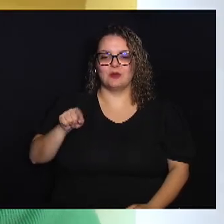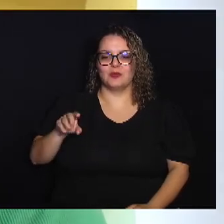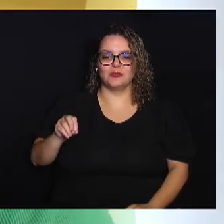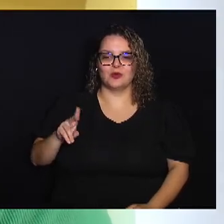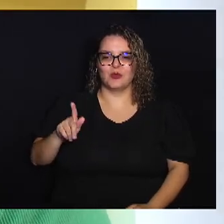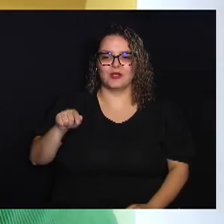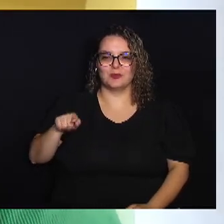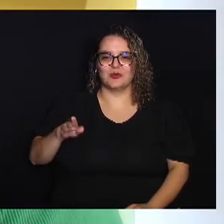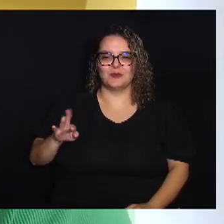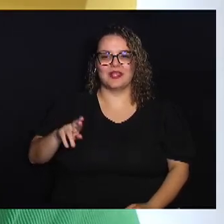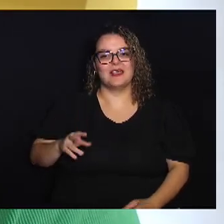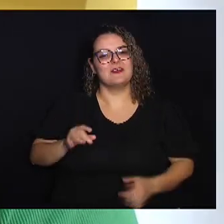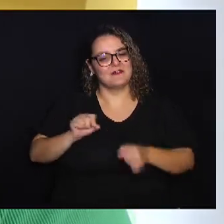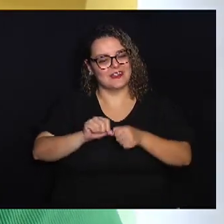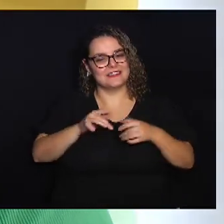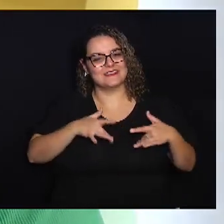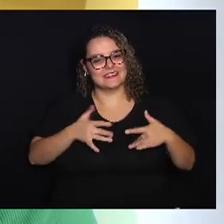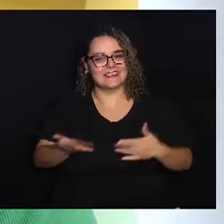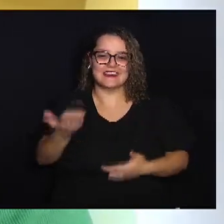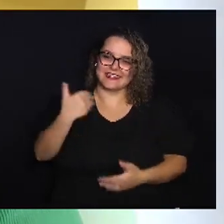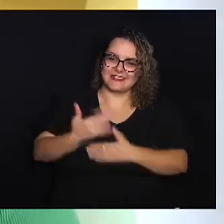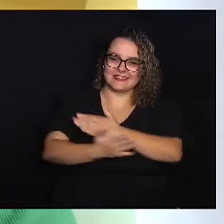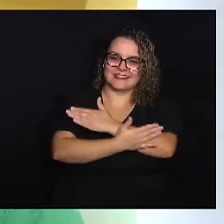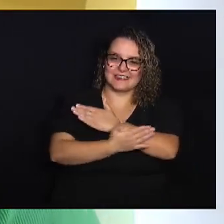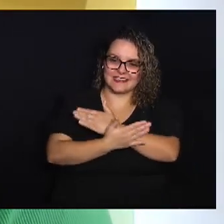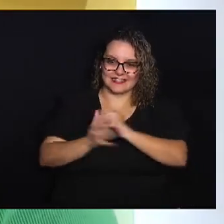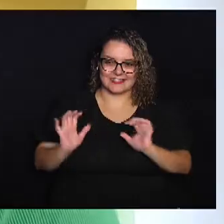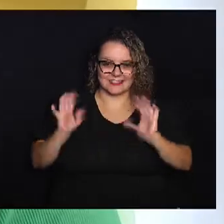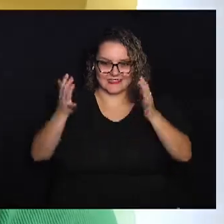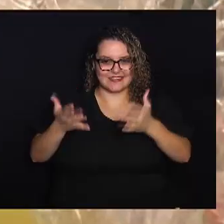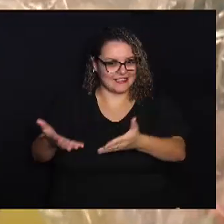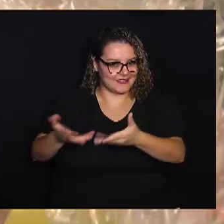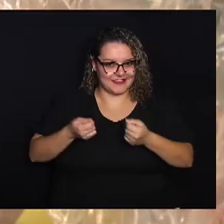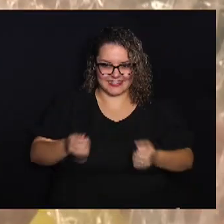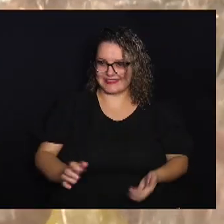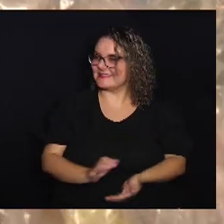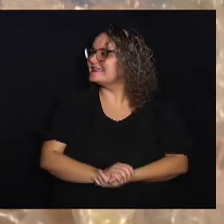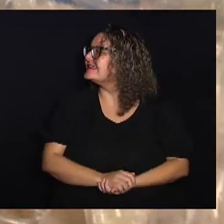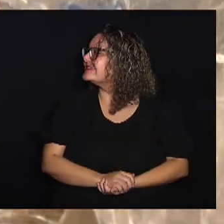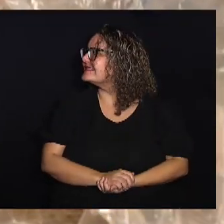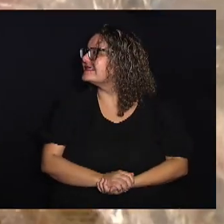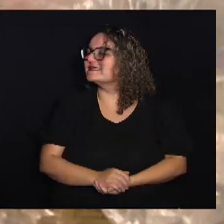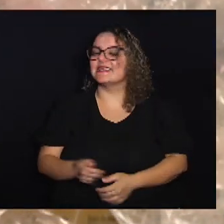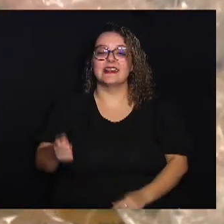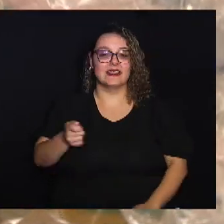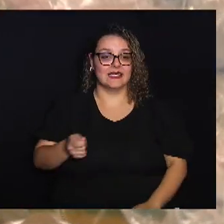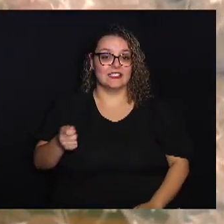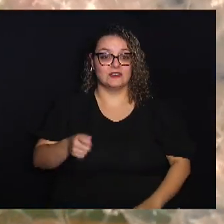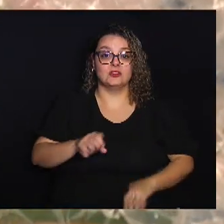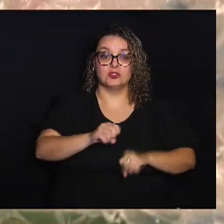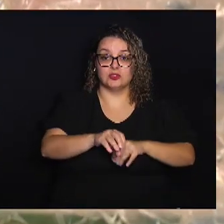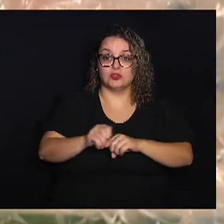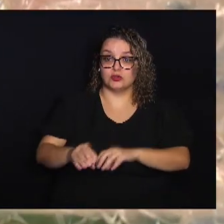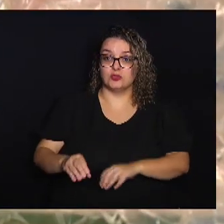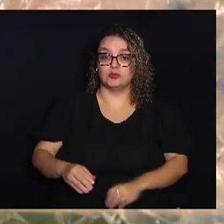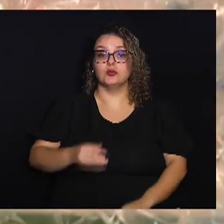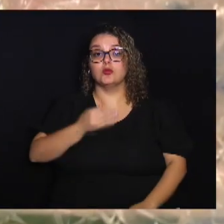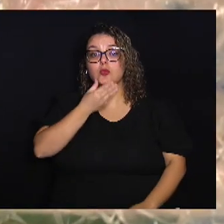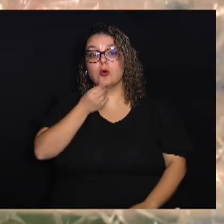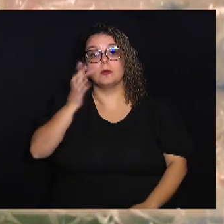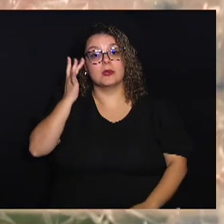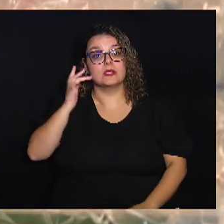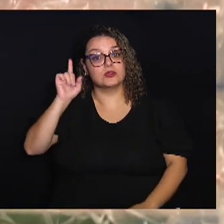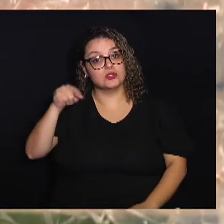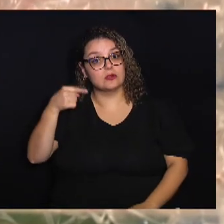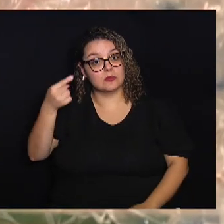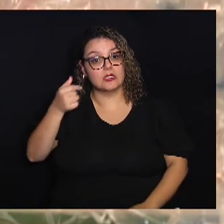diretoria1@guardinha.org.br. Faça a sua doação, contribua aí com essa festa e você está convidado. A Associação de Educação do Homem de Amanhã foi fundada